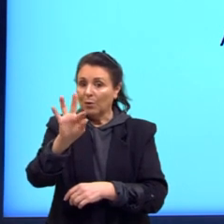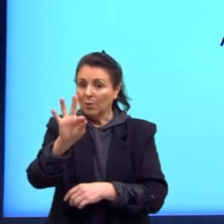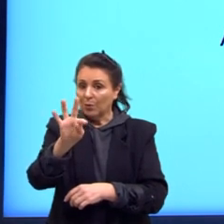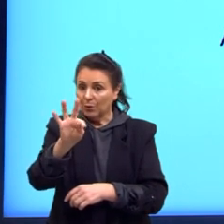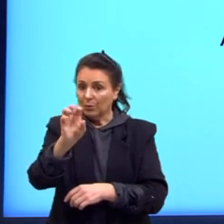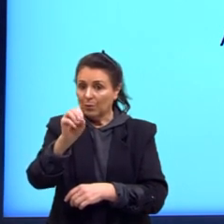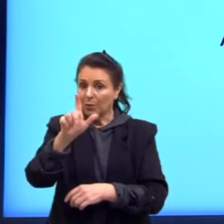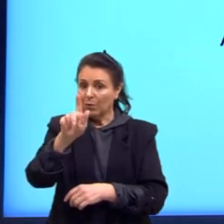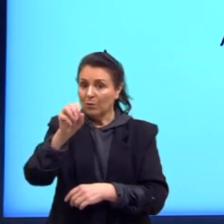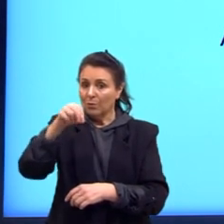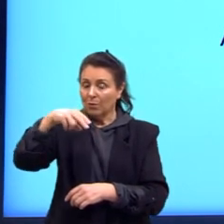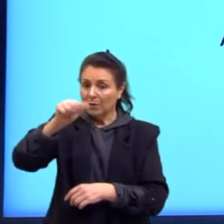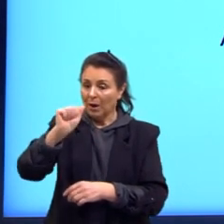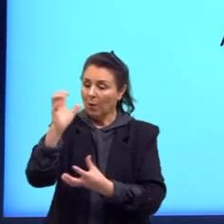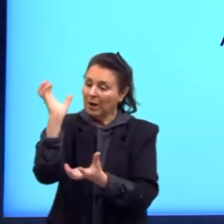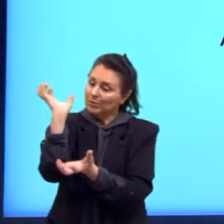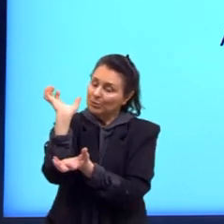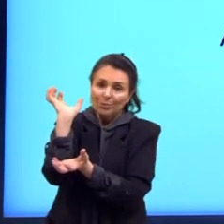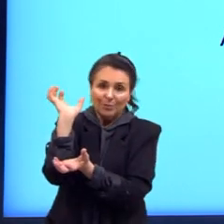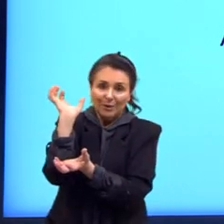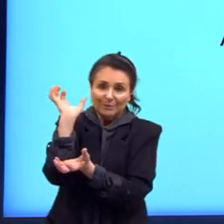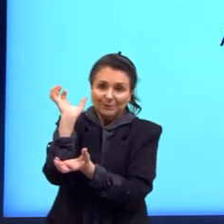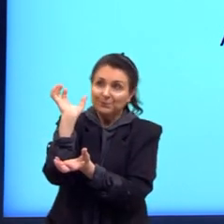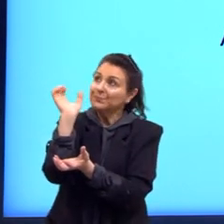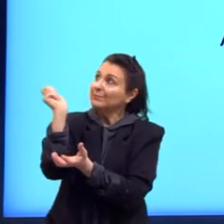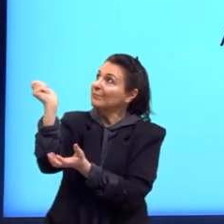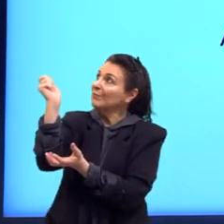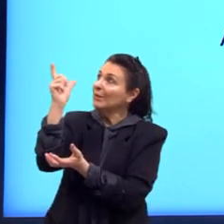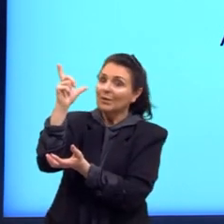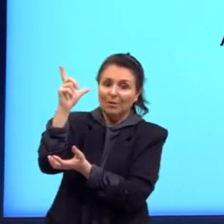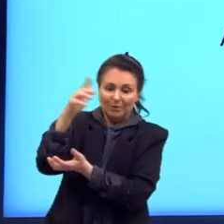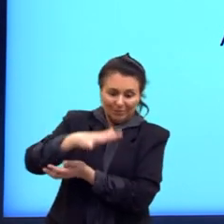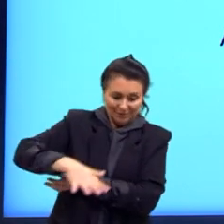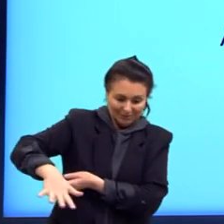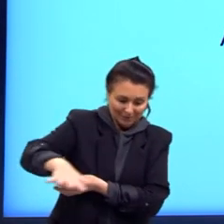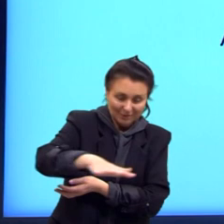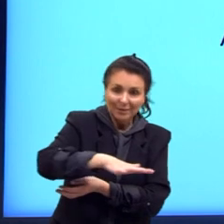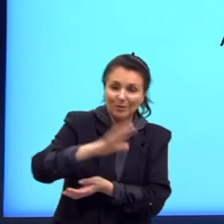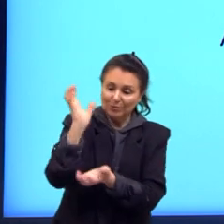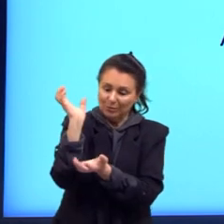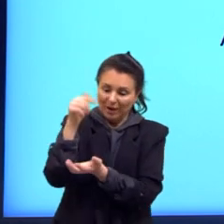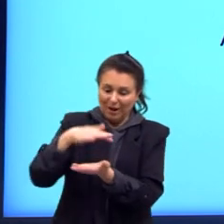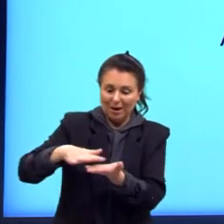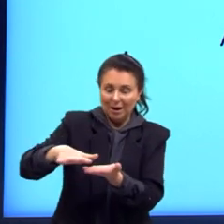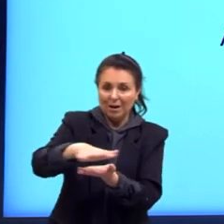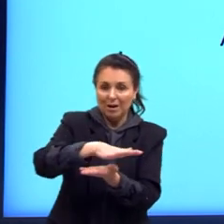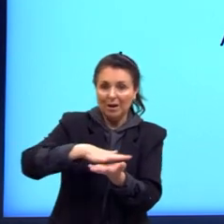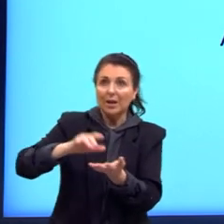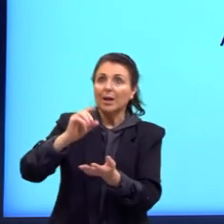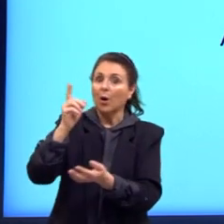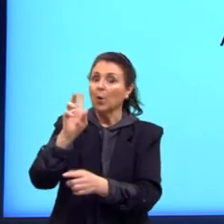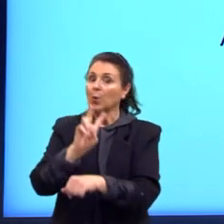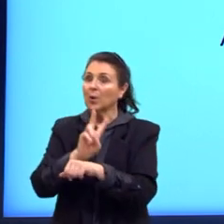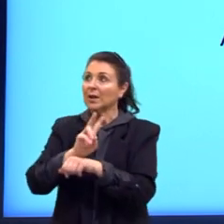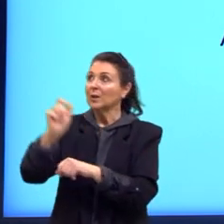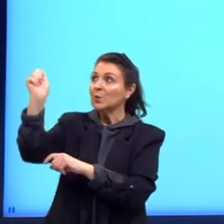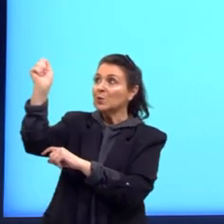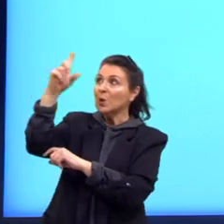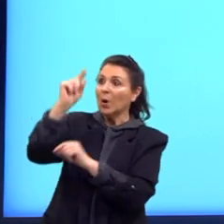seria a em Doha tome no solo no momento em que o sol então está mais alto no